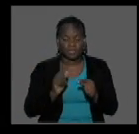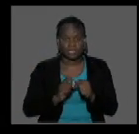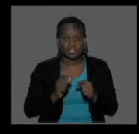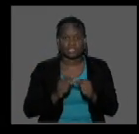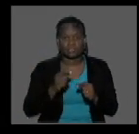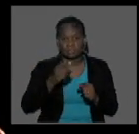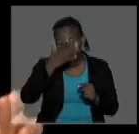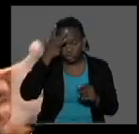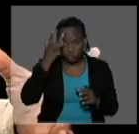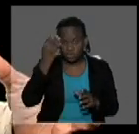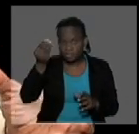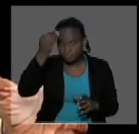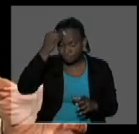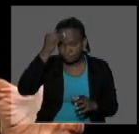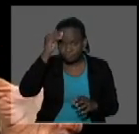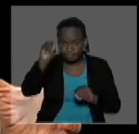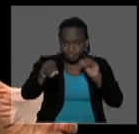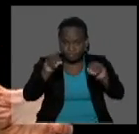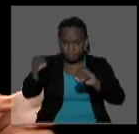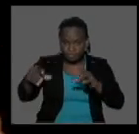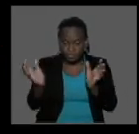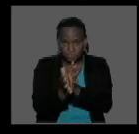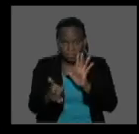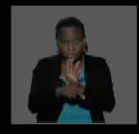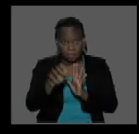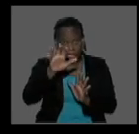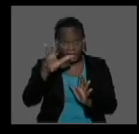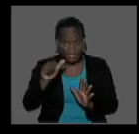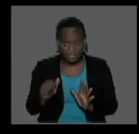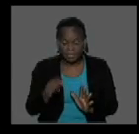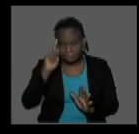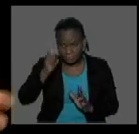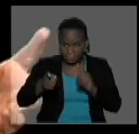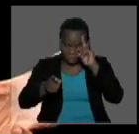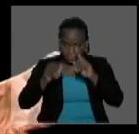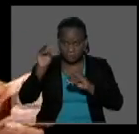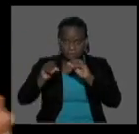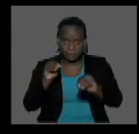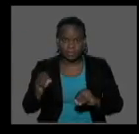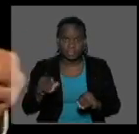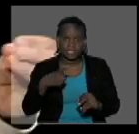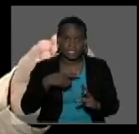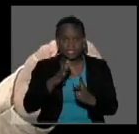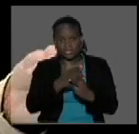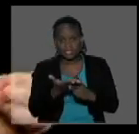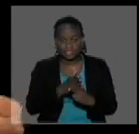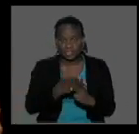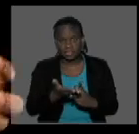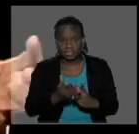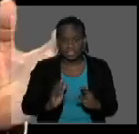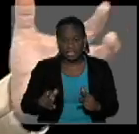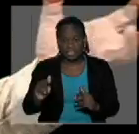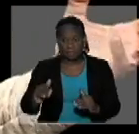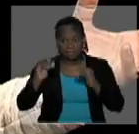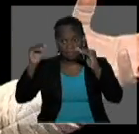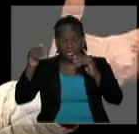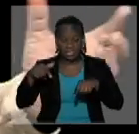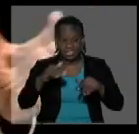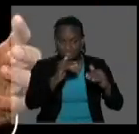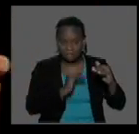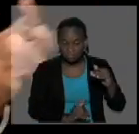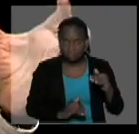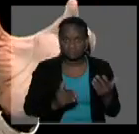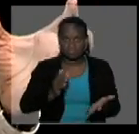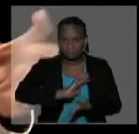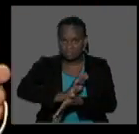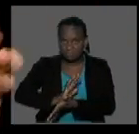foi colocada na cabeça dos povos africanos, e essa dualidade, esse maniqueísmo, né,